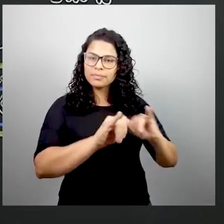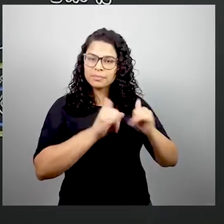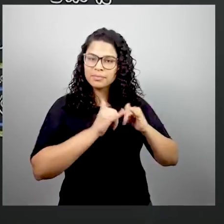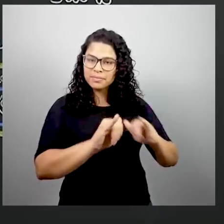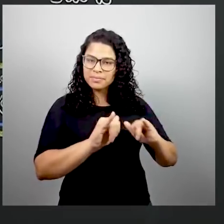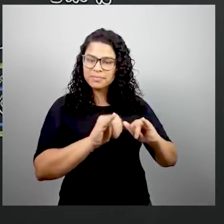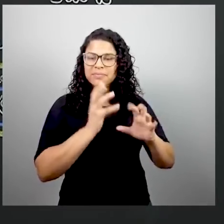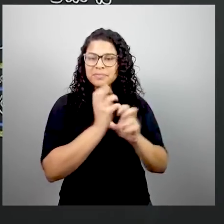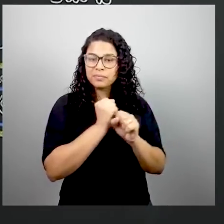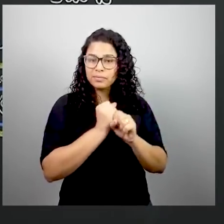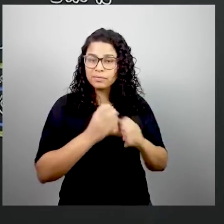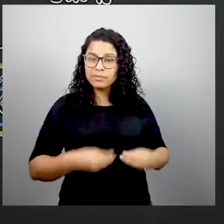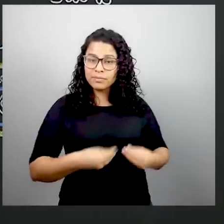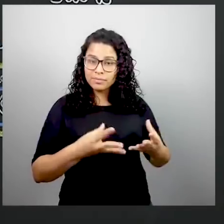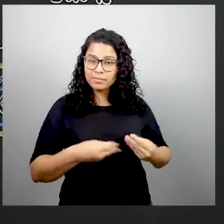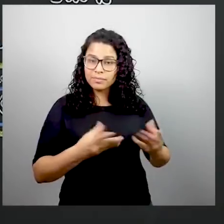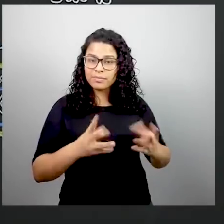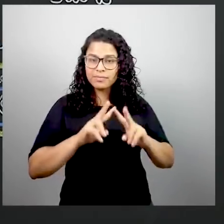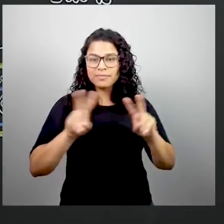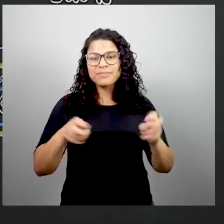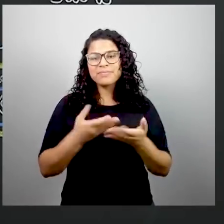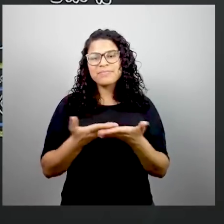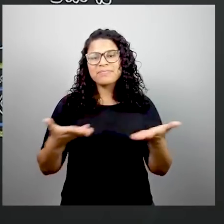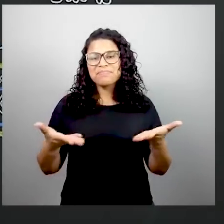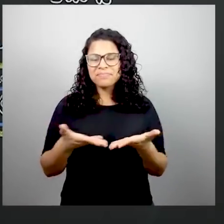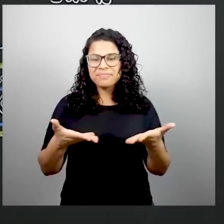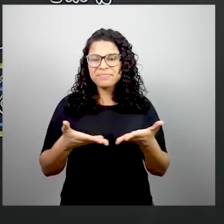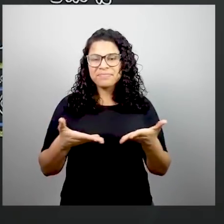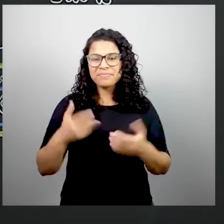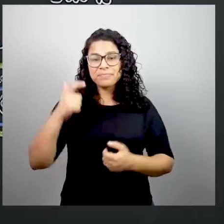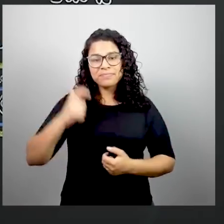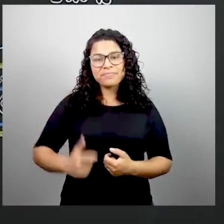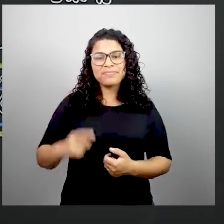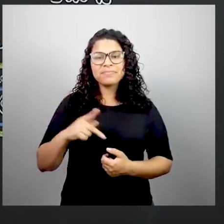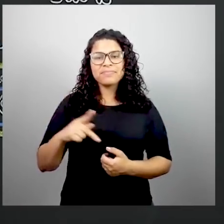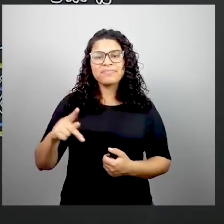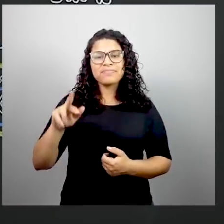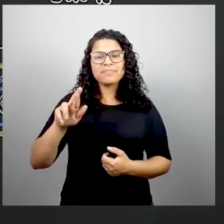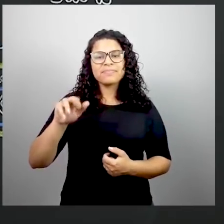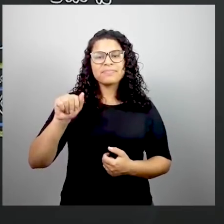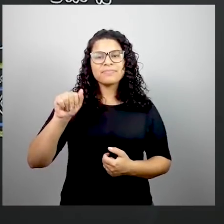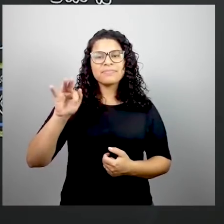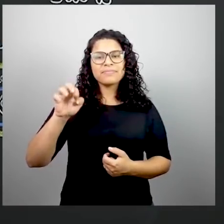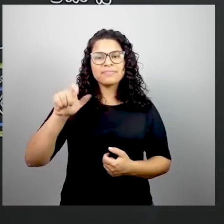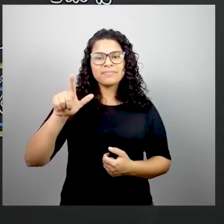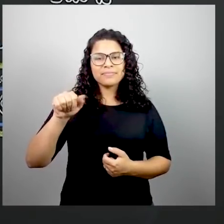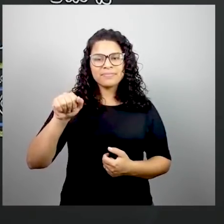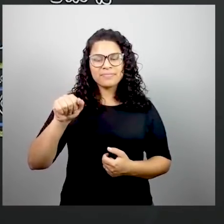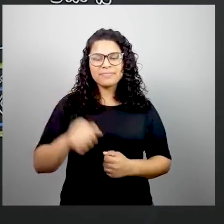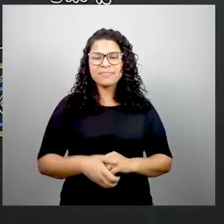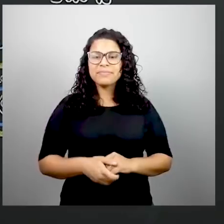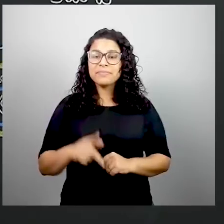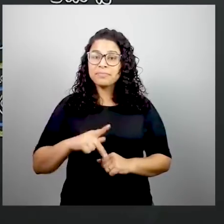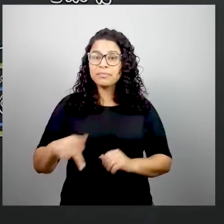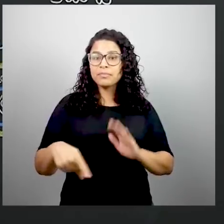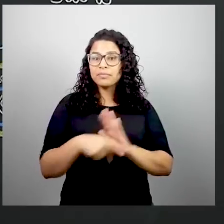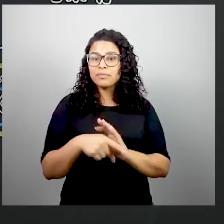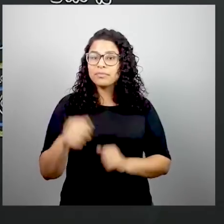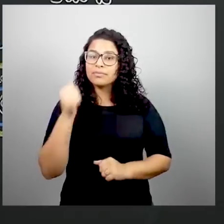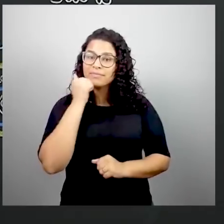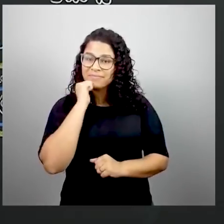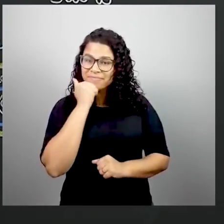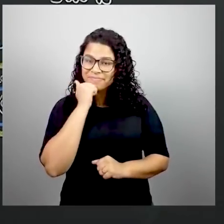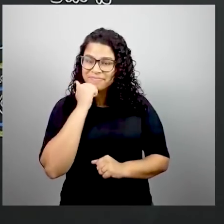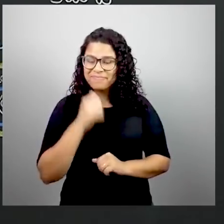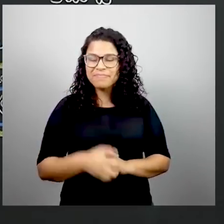Cálculo de consumo de energia elétrica. Esse é o tema da aula de hoje. Eu sou a professora Rafaela Lima, professora de